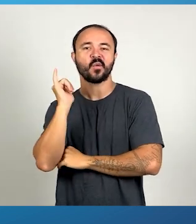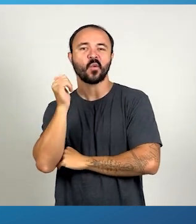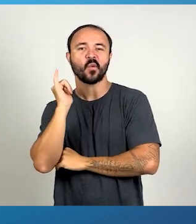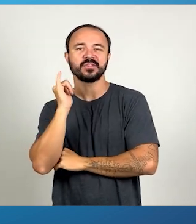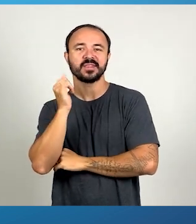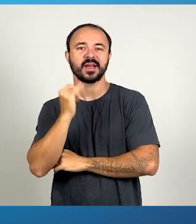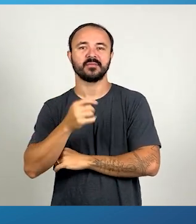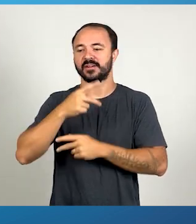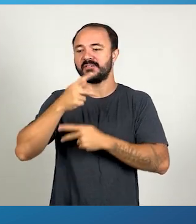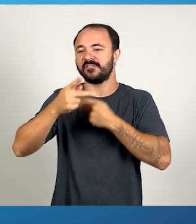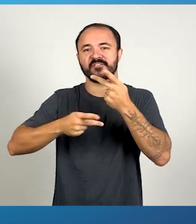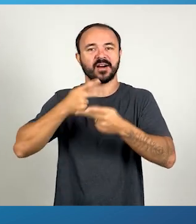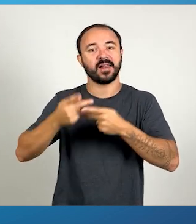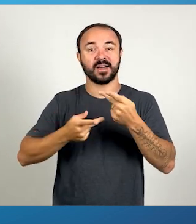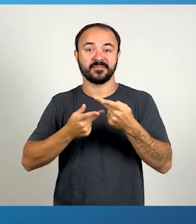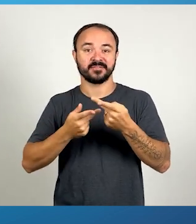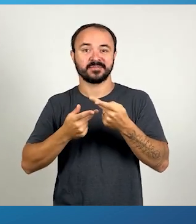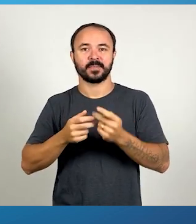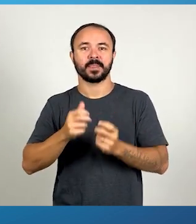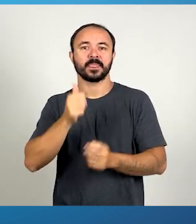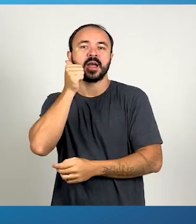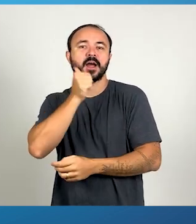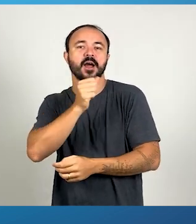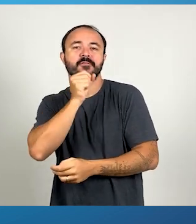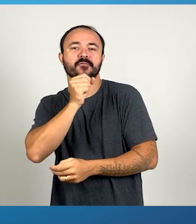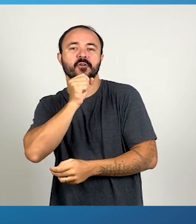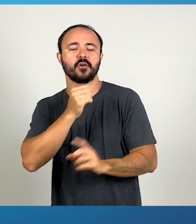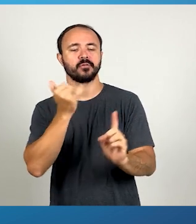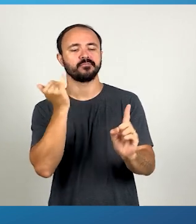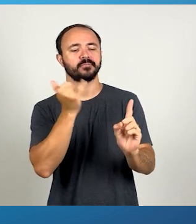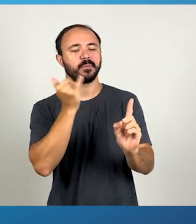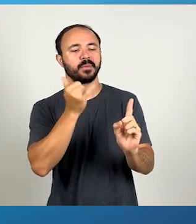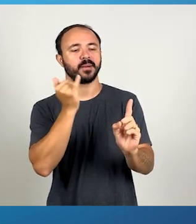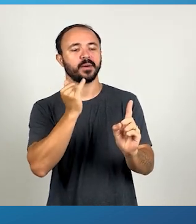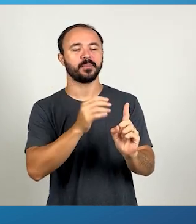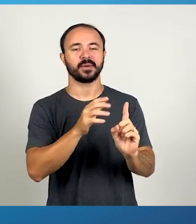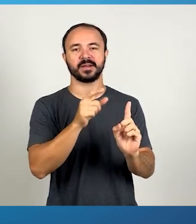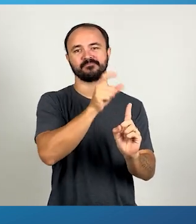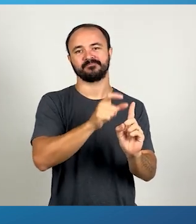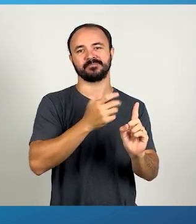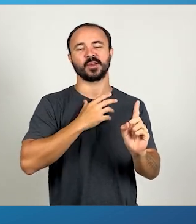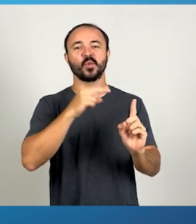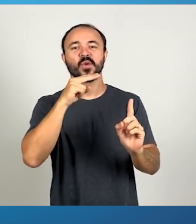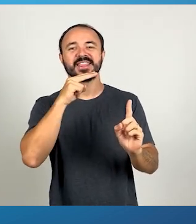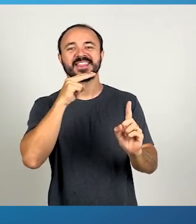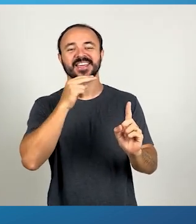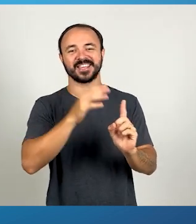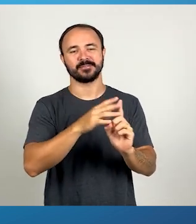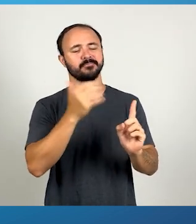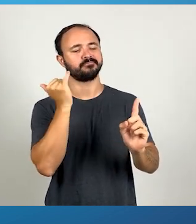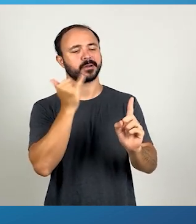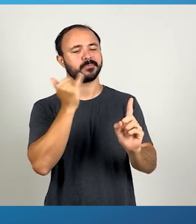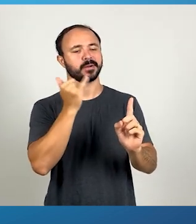neto, de pai para filho, de mãe para filho, de tia para sobrinho.